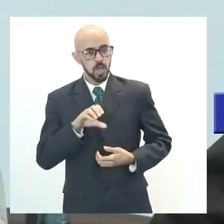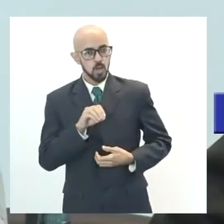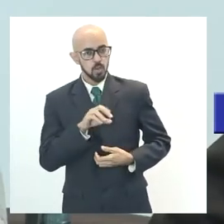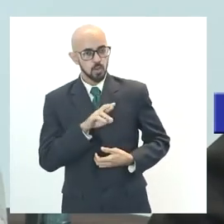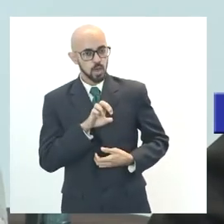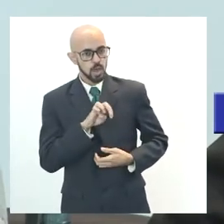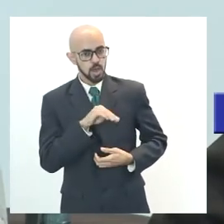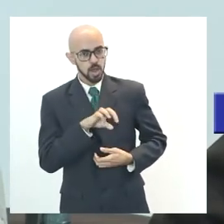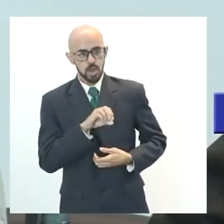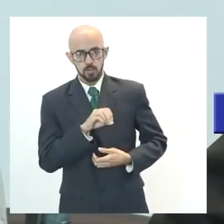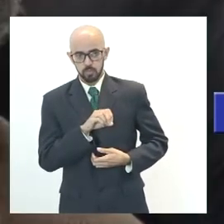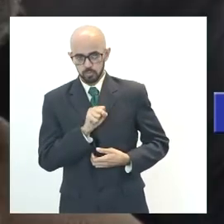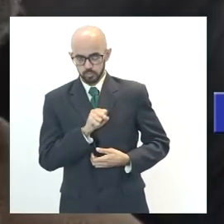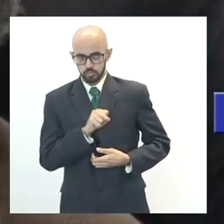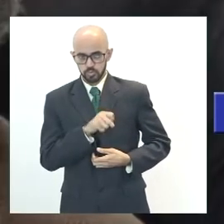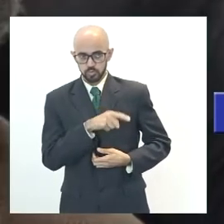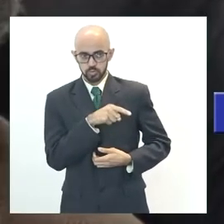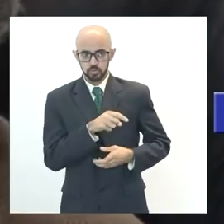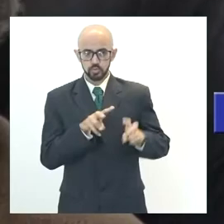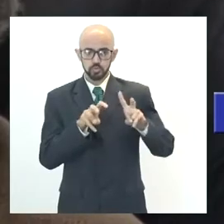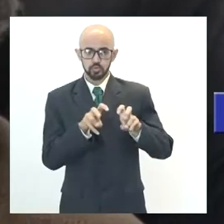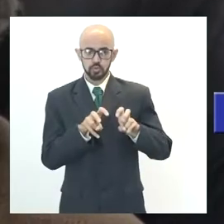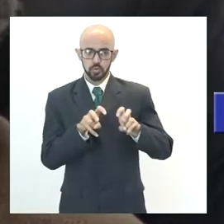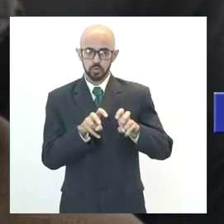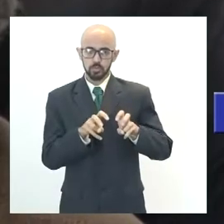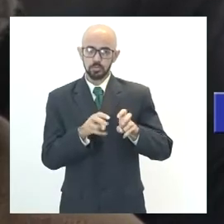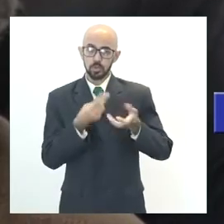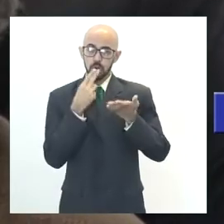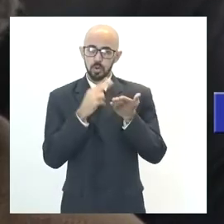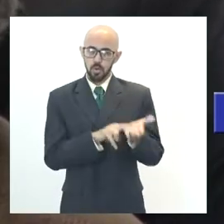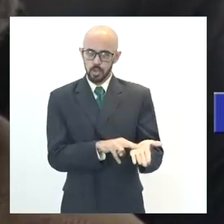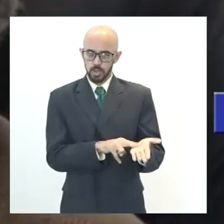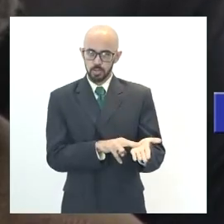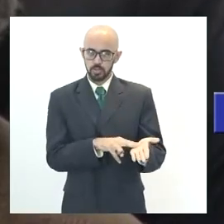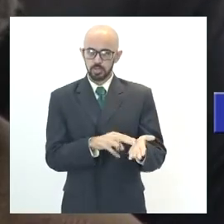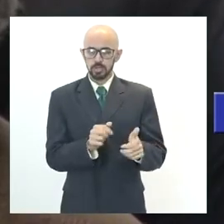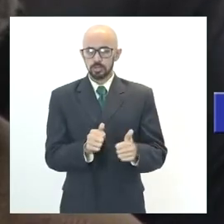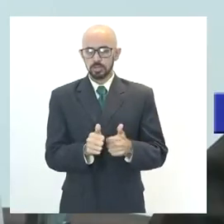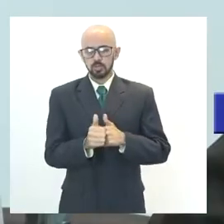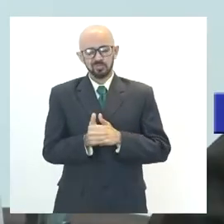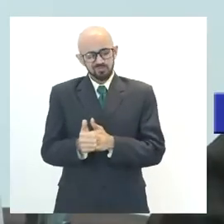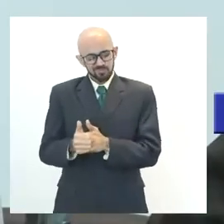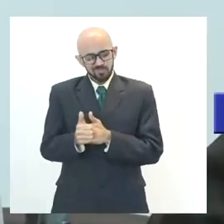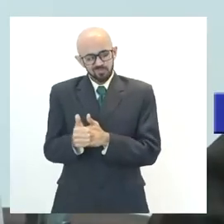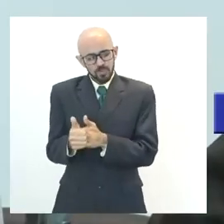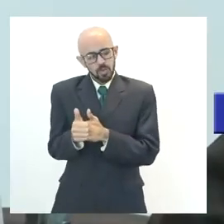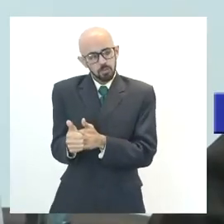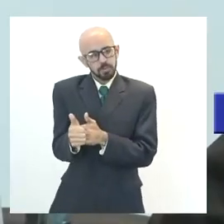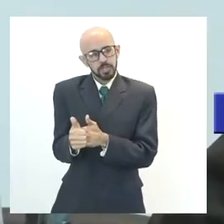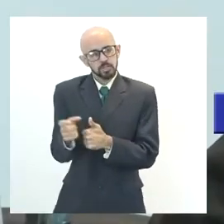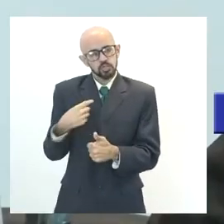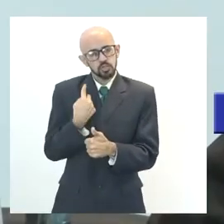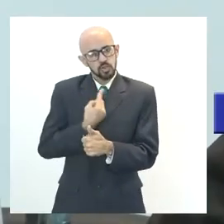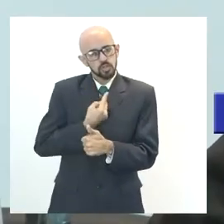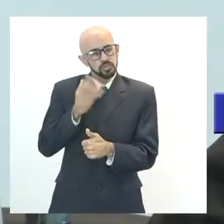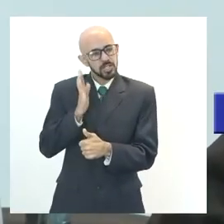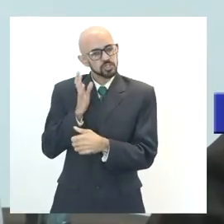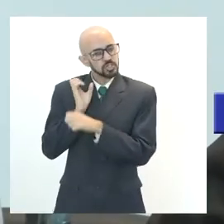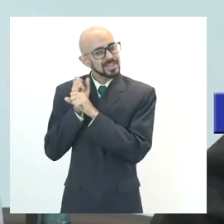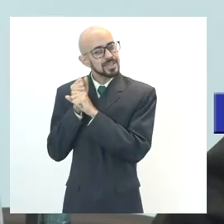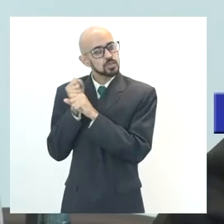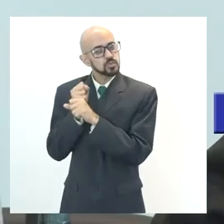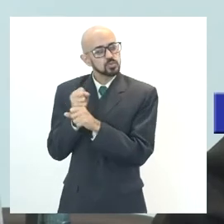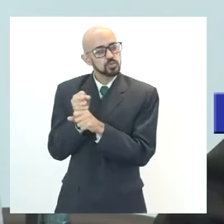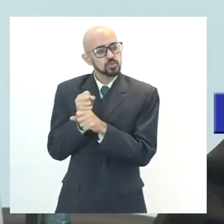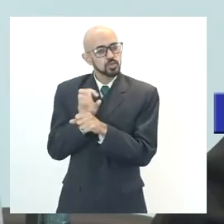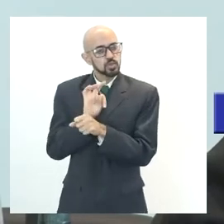é na questão correios tem sido um companheiro nosso de longa data e todos sabemos que ele